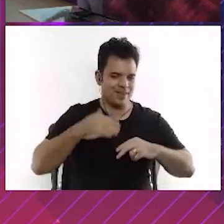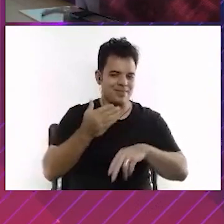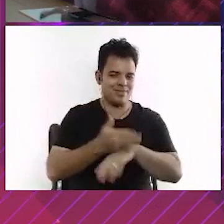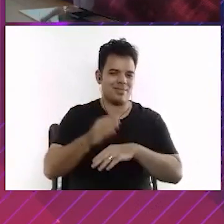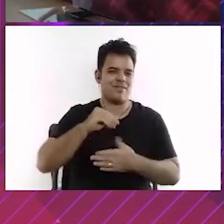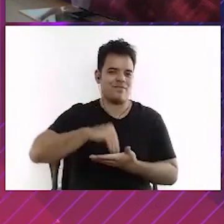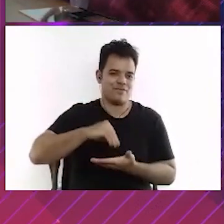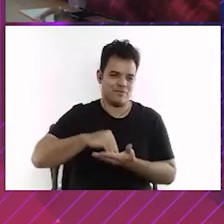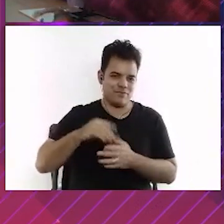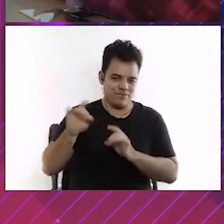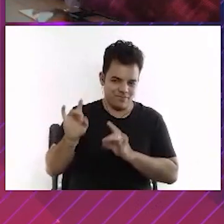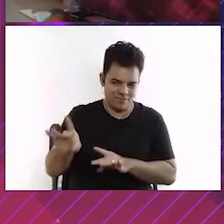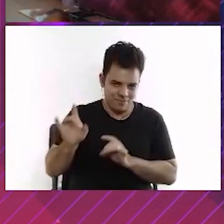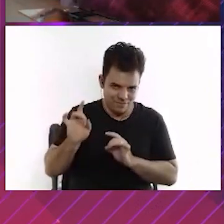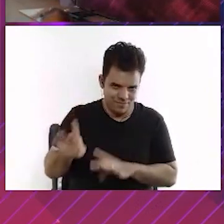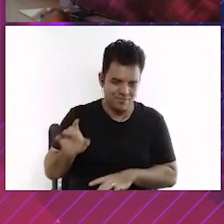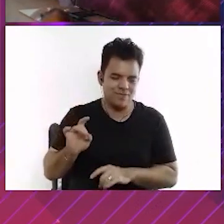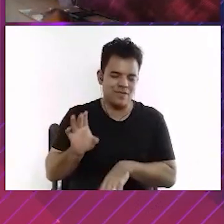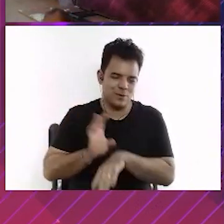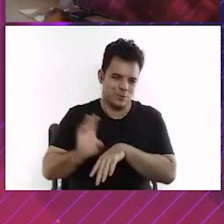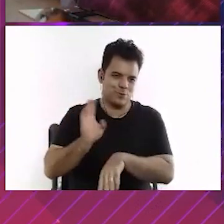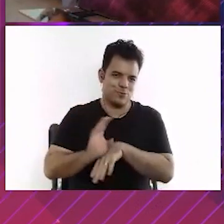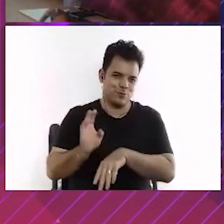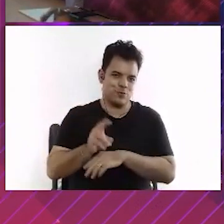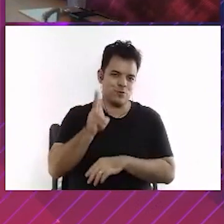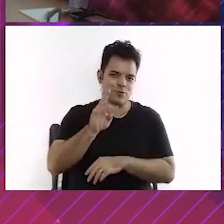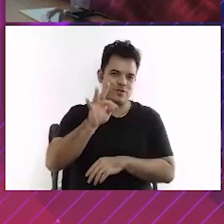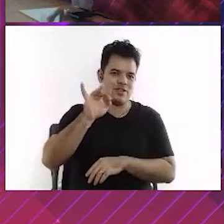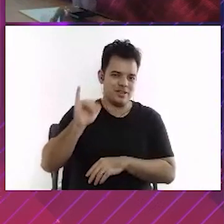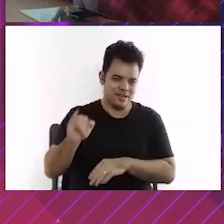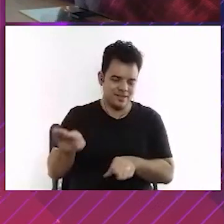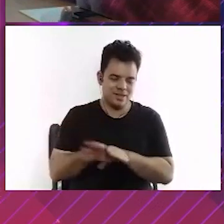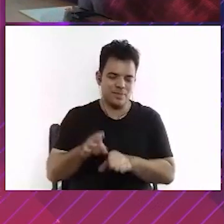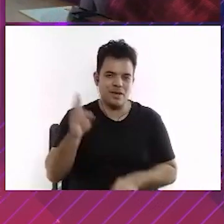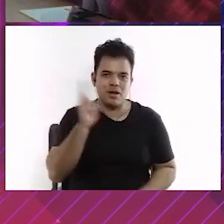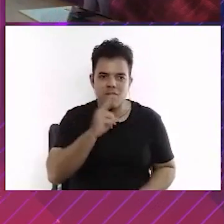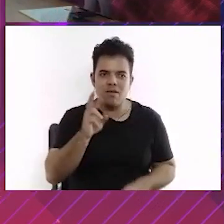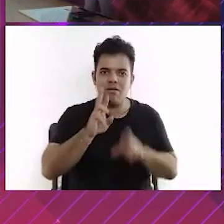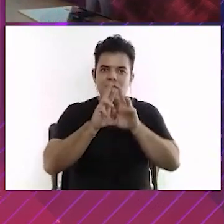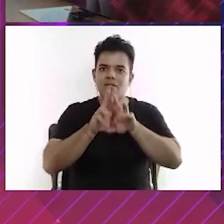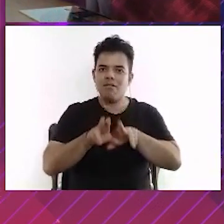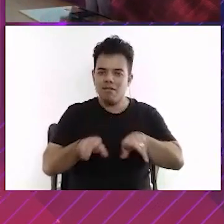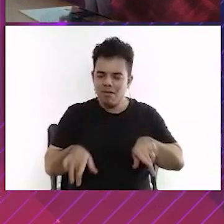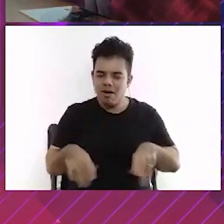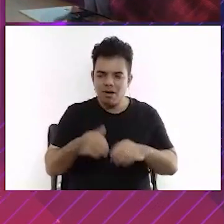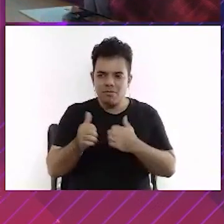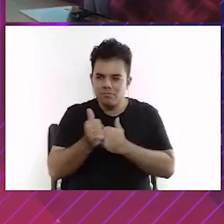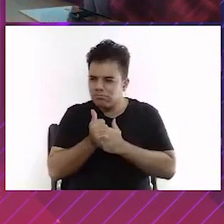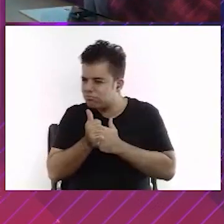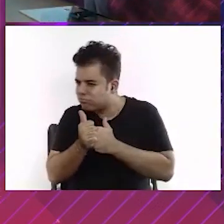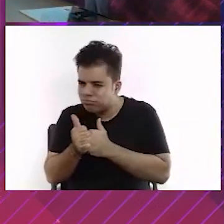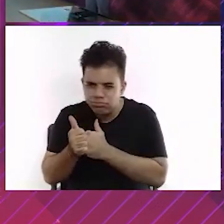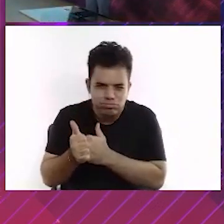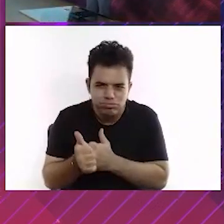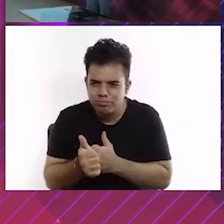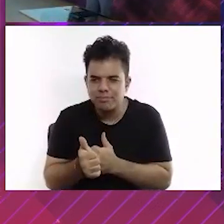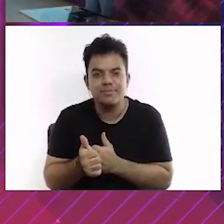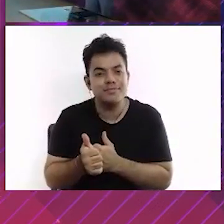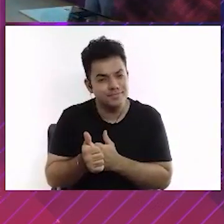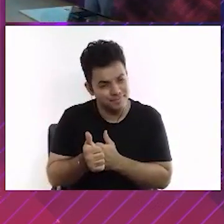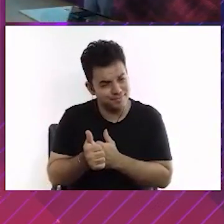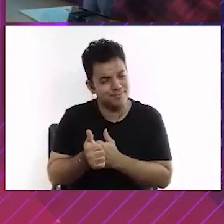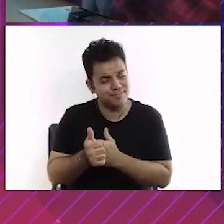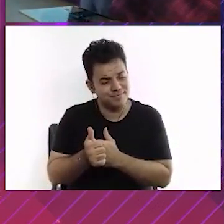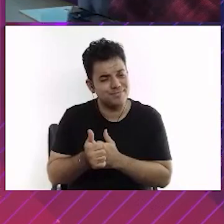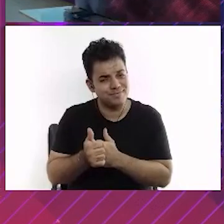capacitação técnica dos profissionais de saúde, das UTIs e das emergências para monitorar os potenciais doadores, isso daí causa